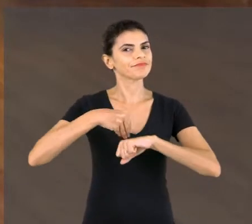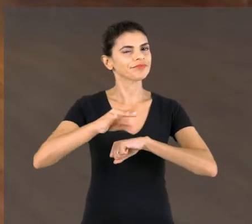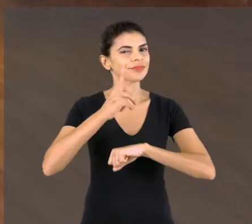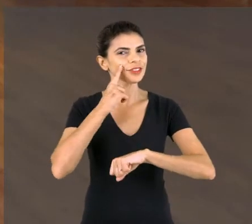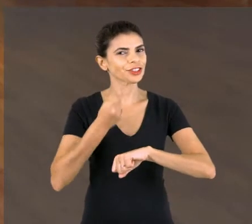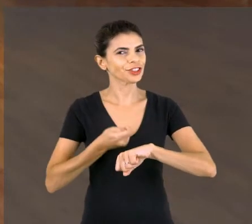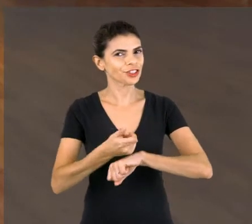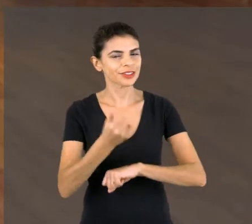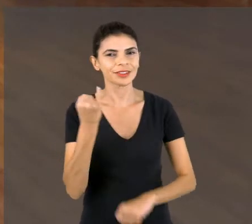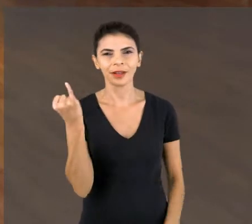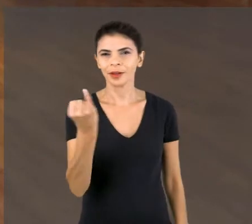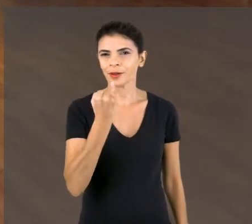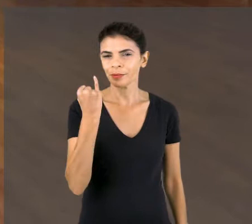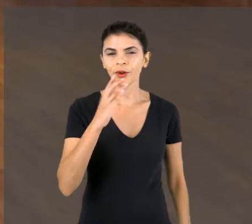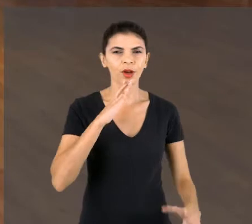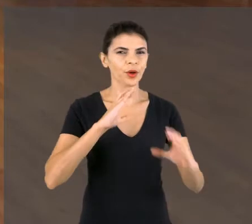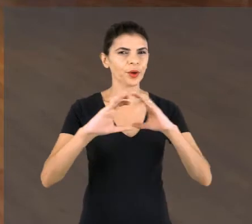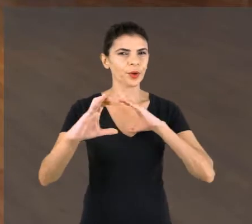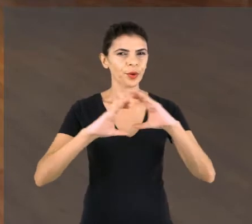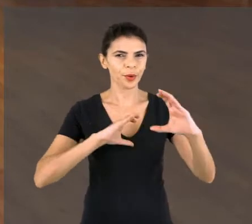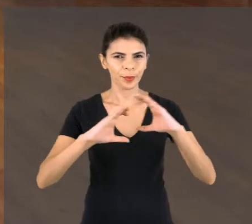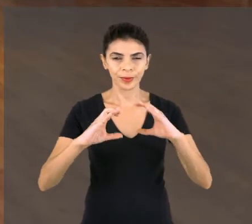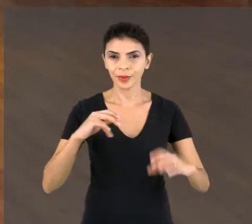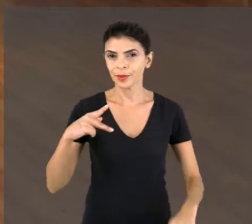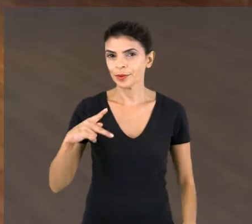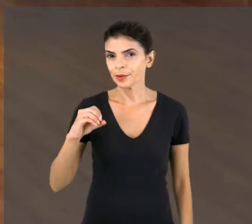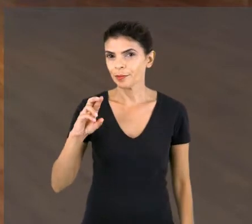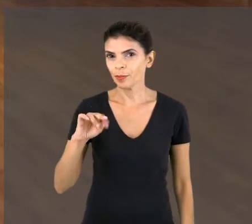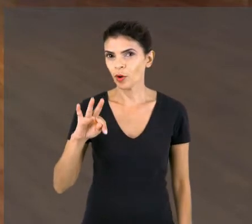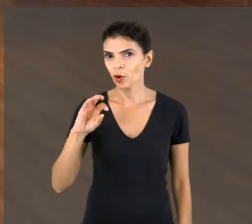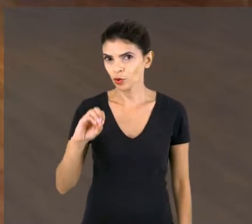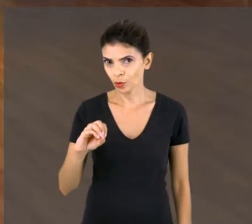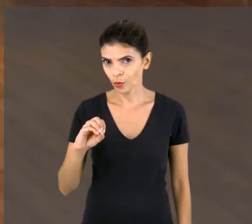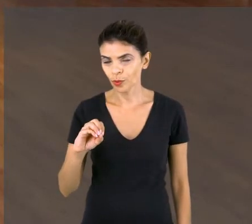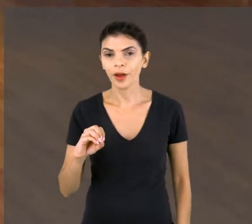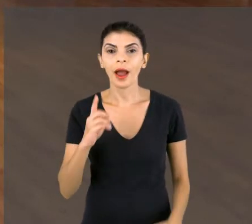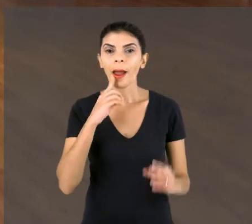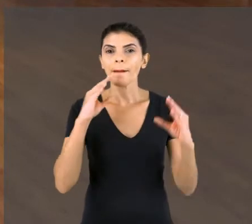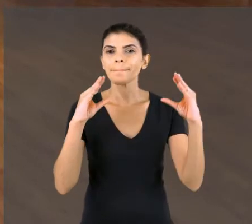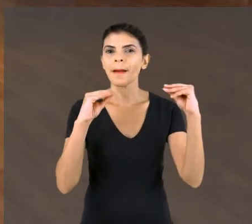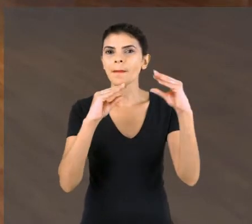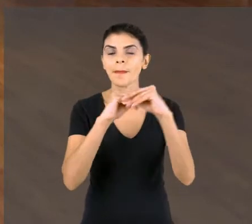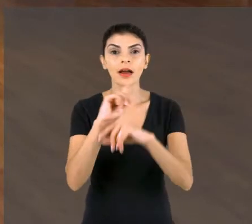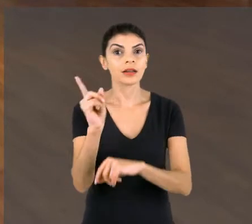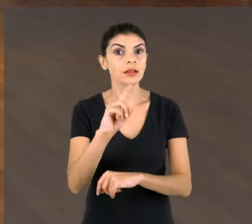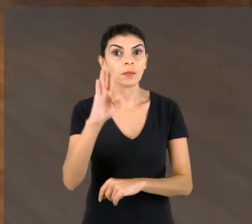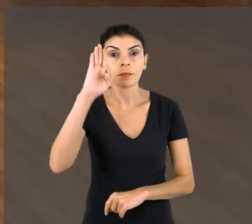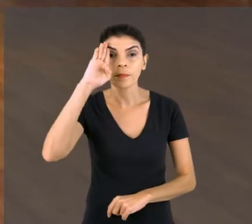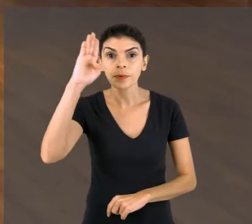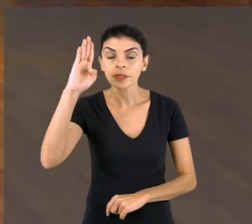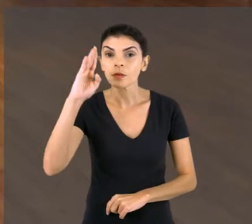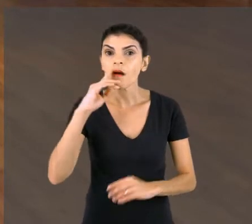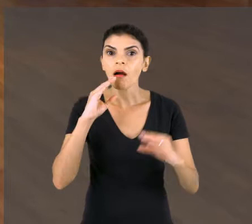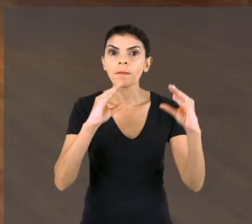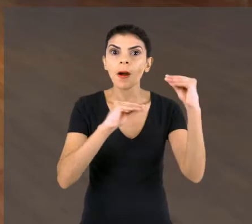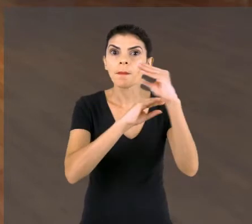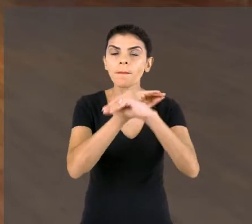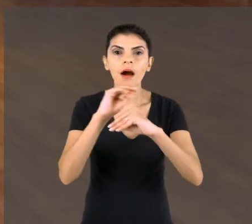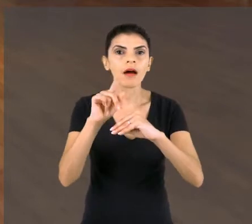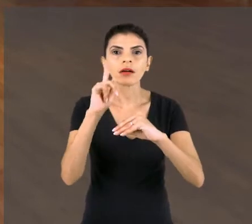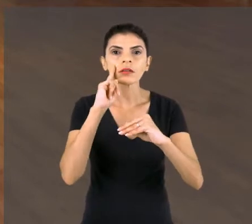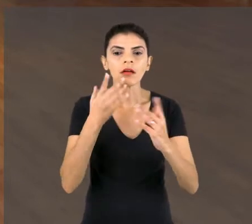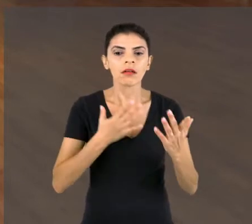muito importante é que a comunicação entre o portor e o volante, ela não vai se dar verbalmente, e sim